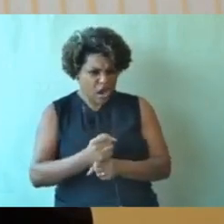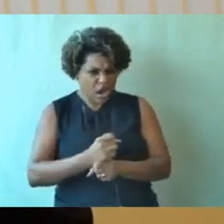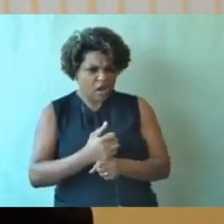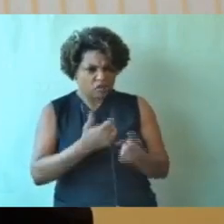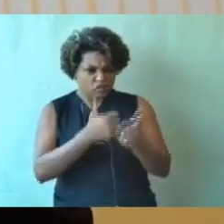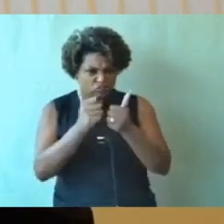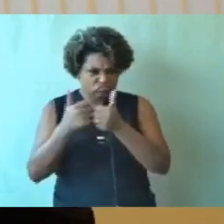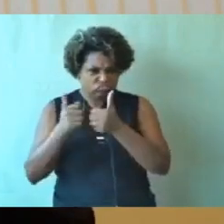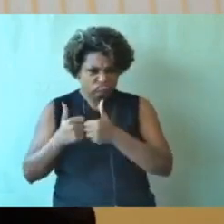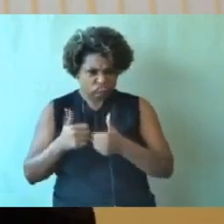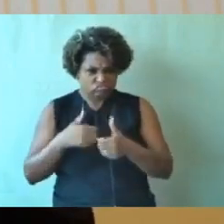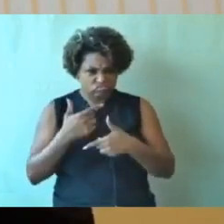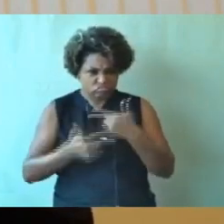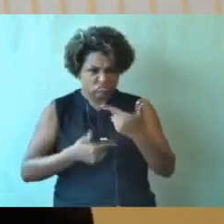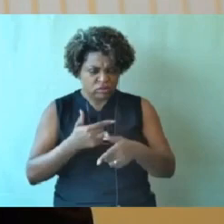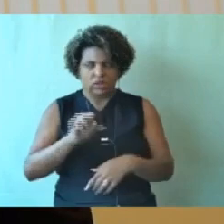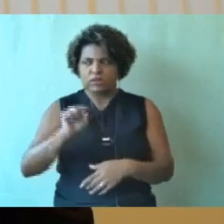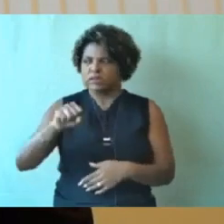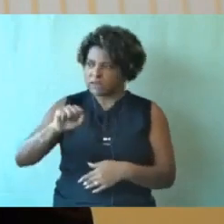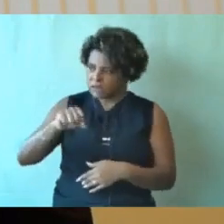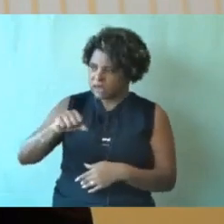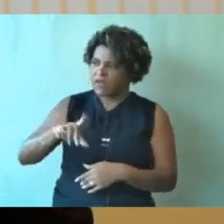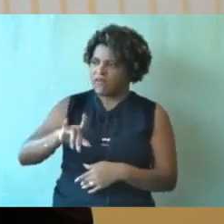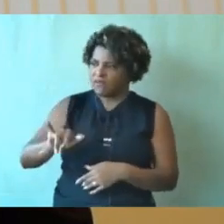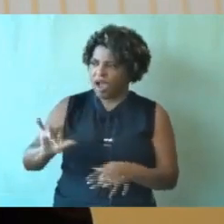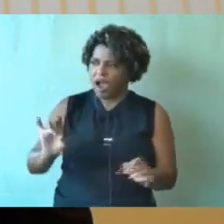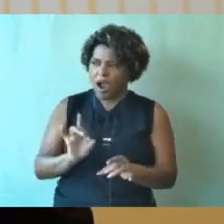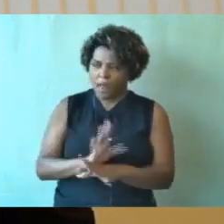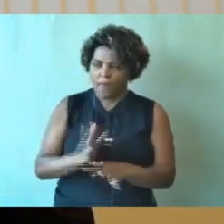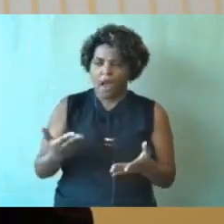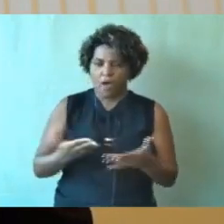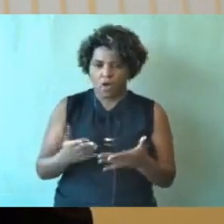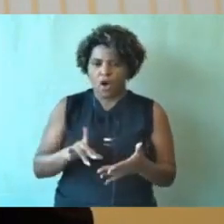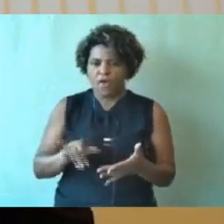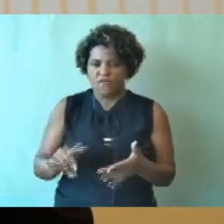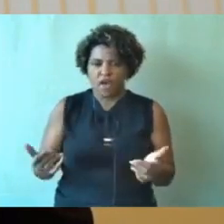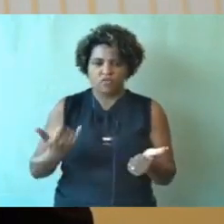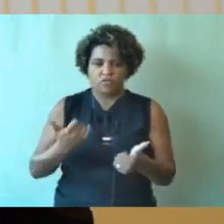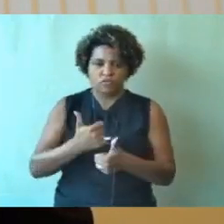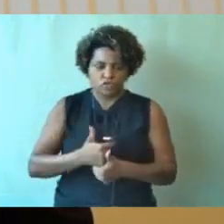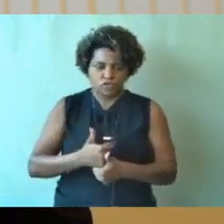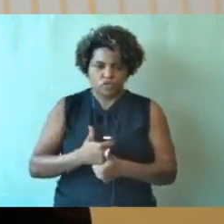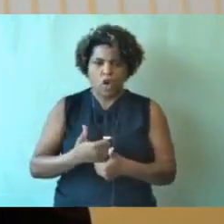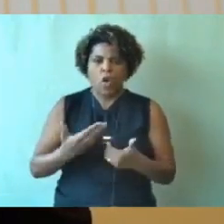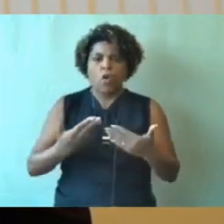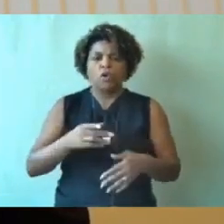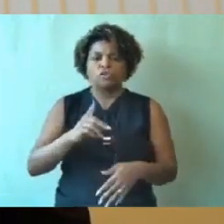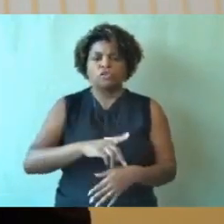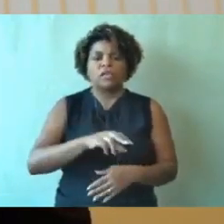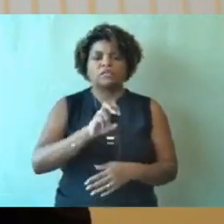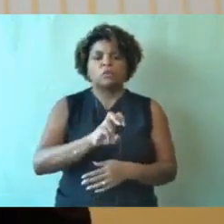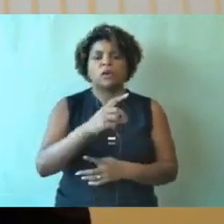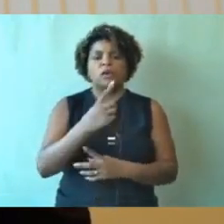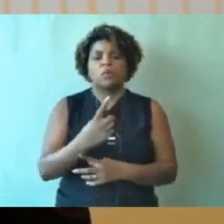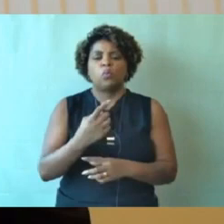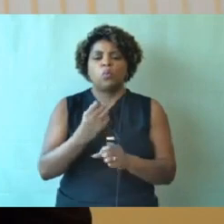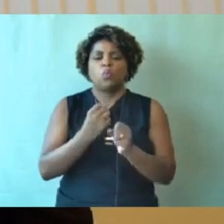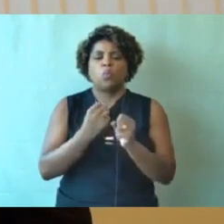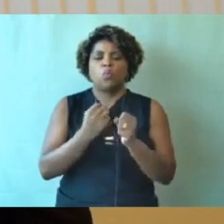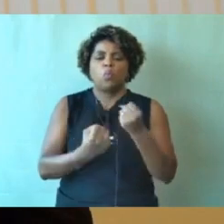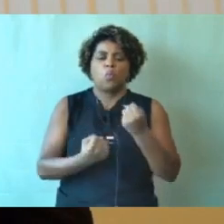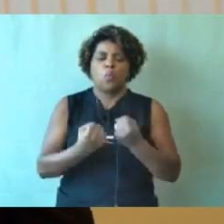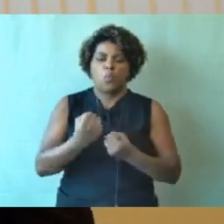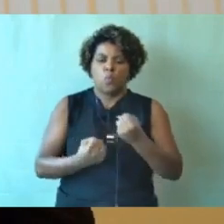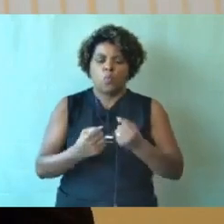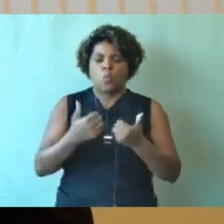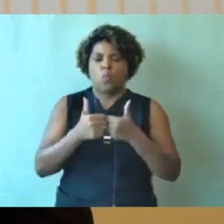outros, né? Então, assim, me parece, hoje, tem 51 carros para trocar ano que vem, que venceria no ano que vem no